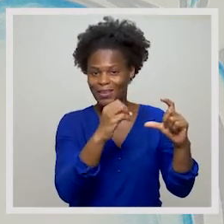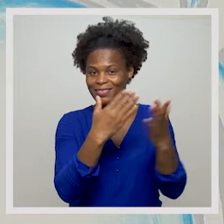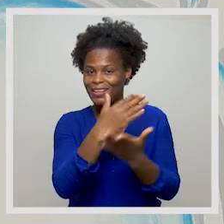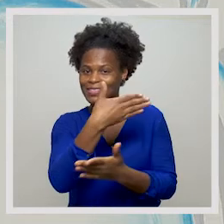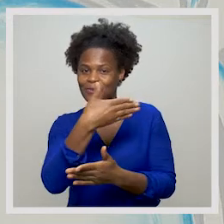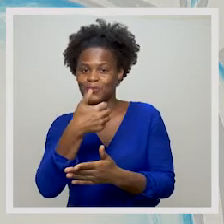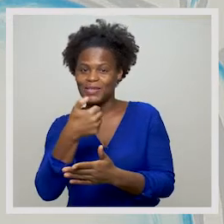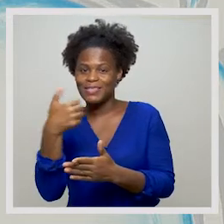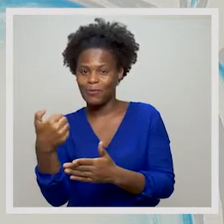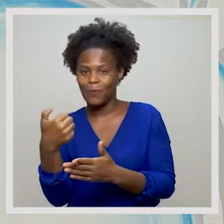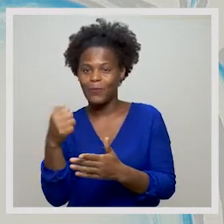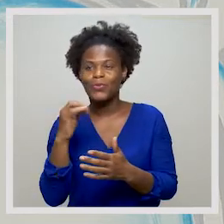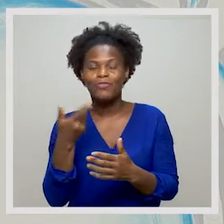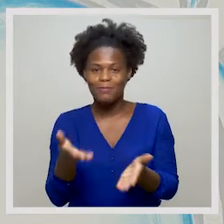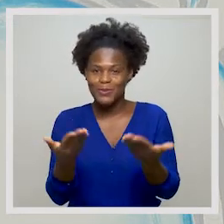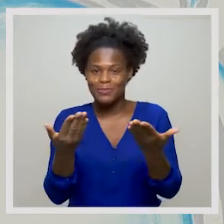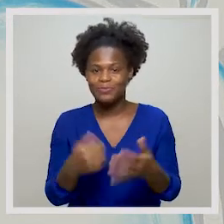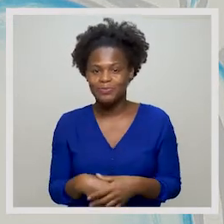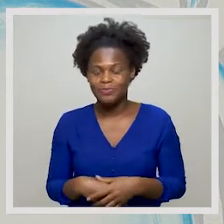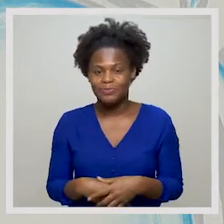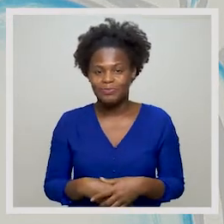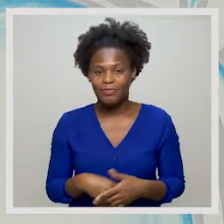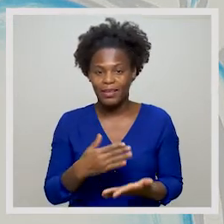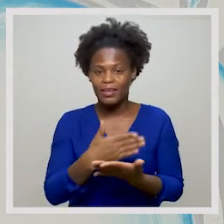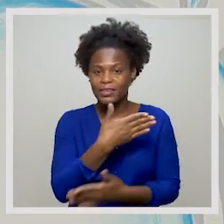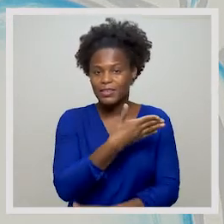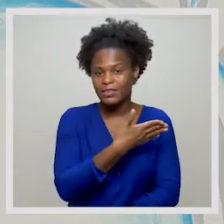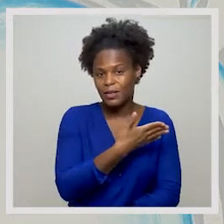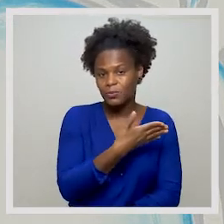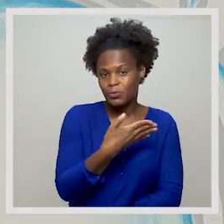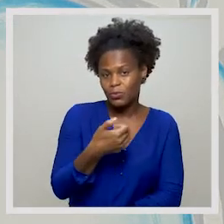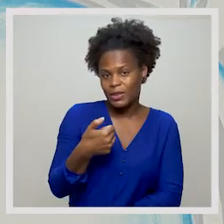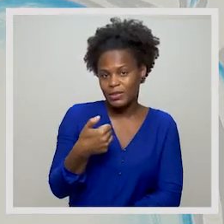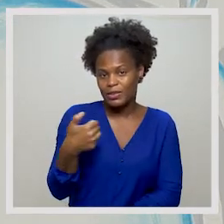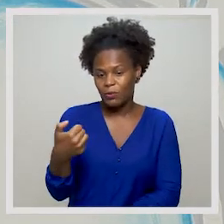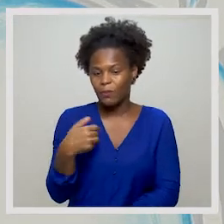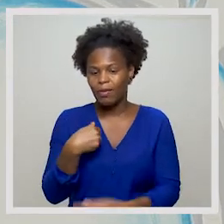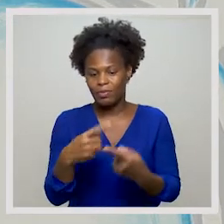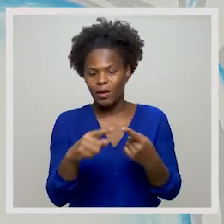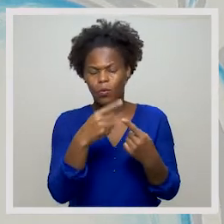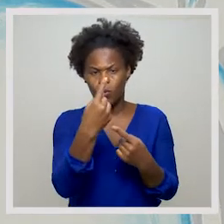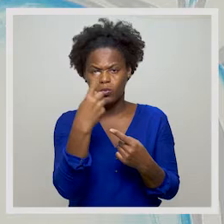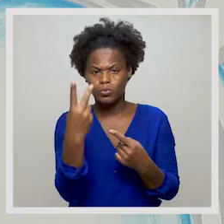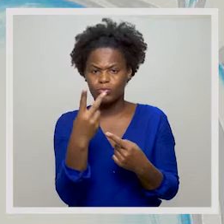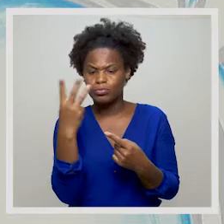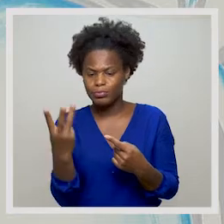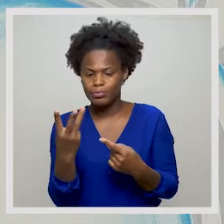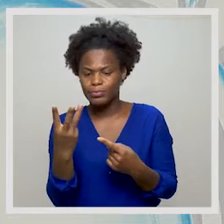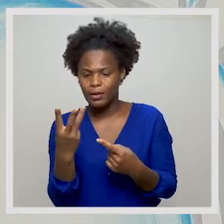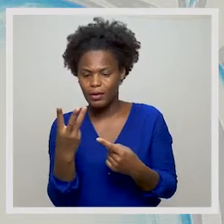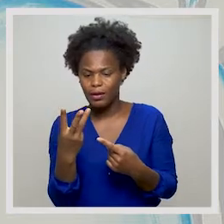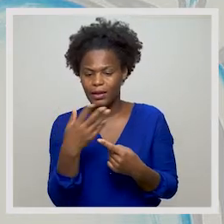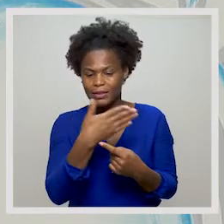a 155. Vamos lá. Até 155, quando eu tenho 1, 2,